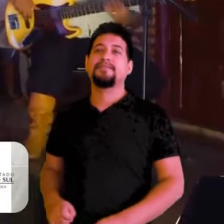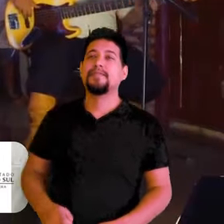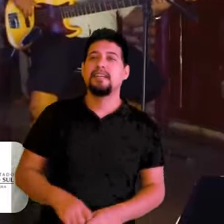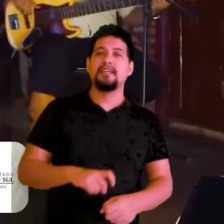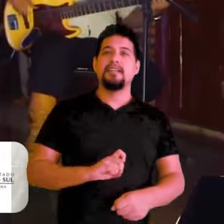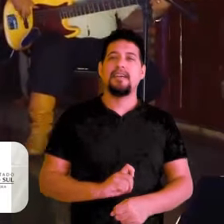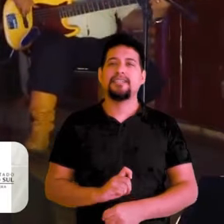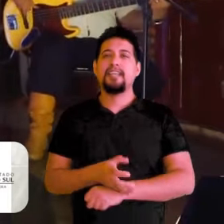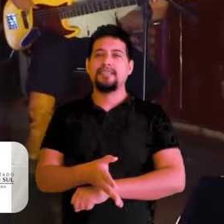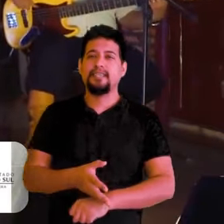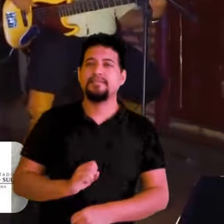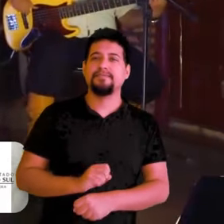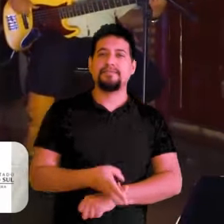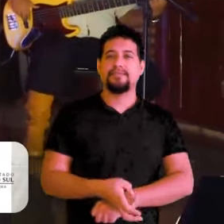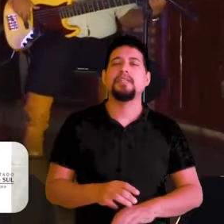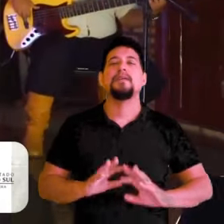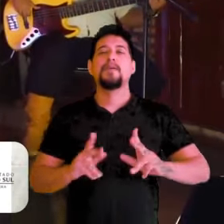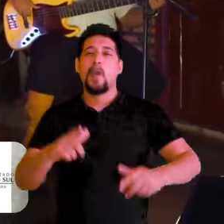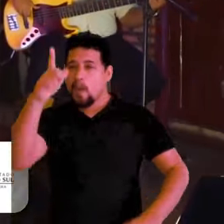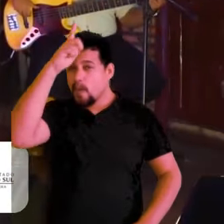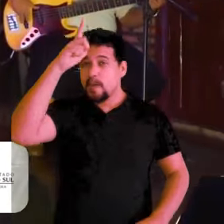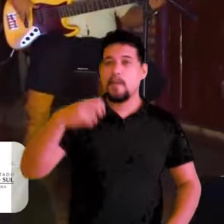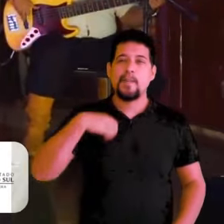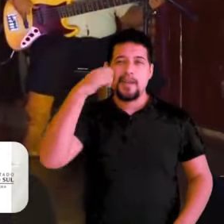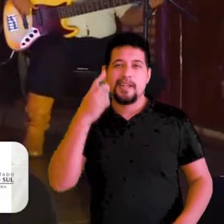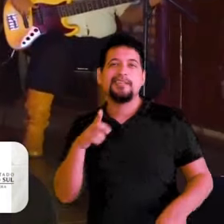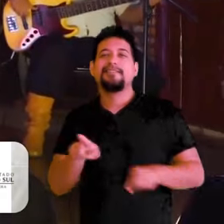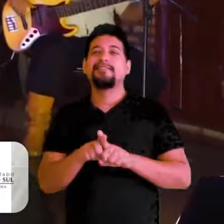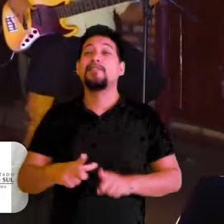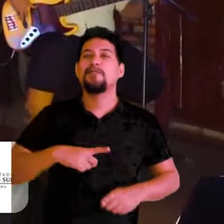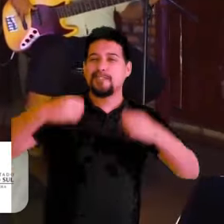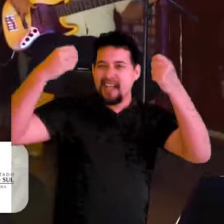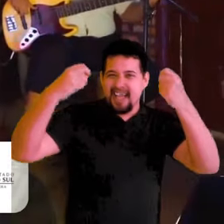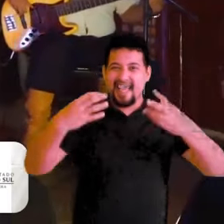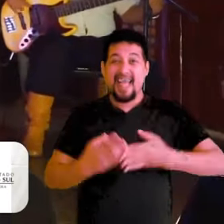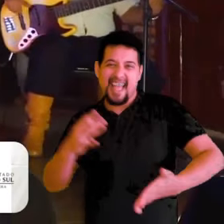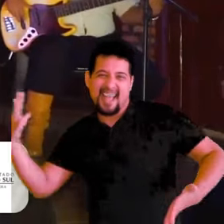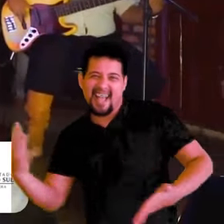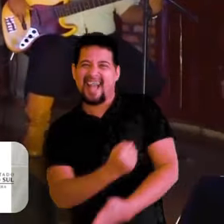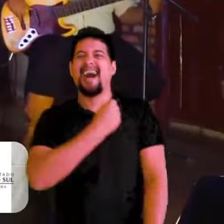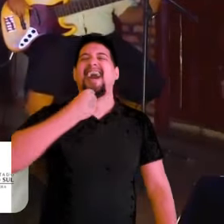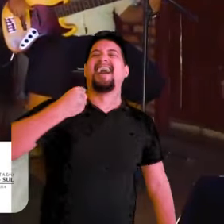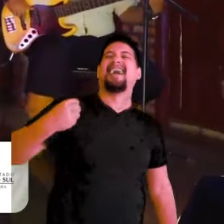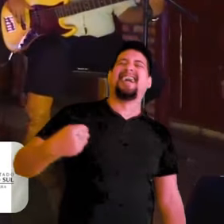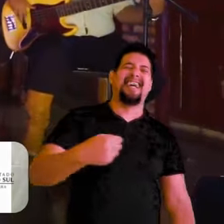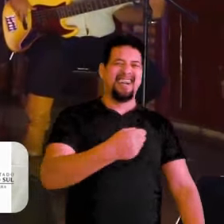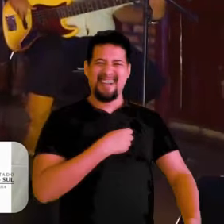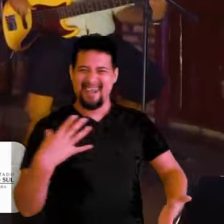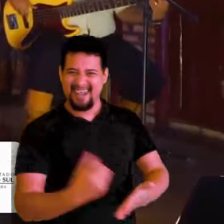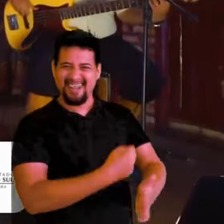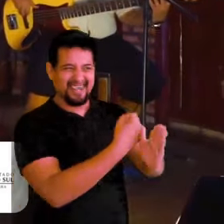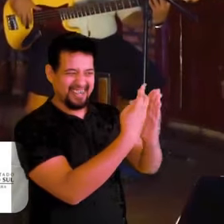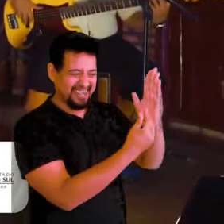me vem, quem me viu, aluno de F1000, saia de Lani Morena. Parceiro, vou te explicar, eu acabei de acertar